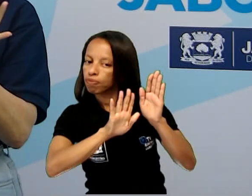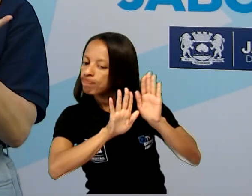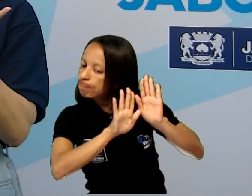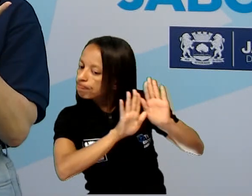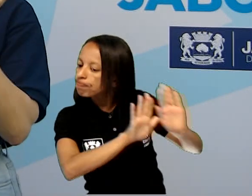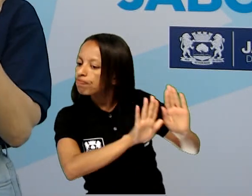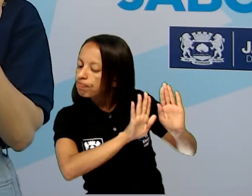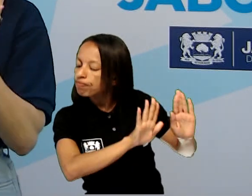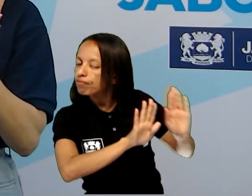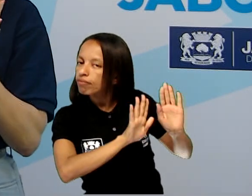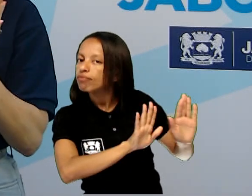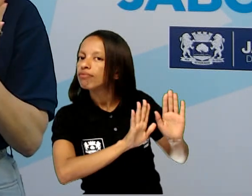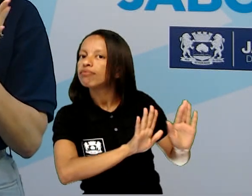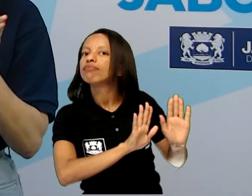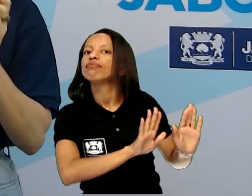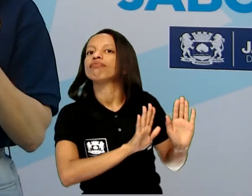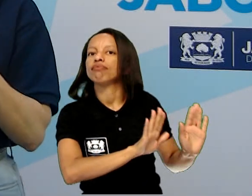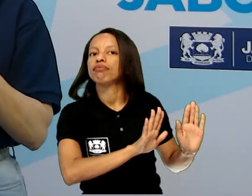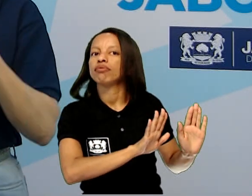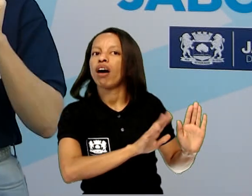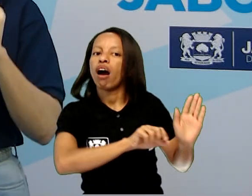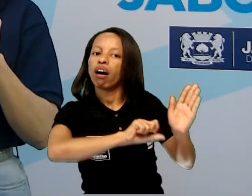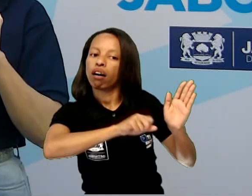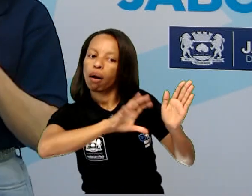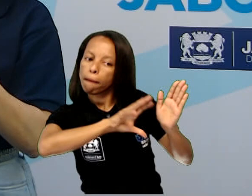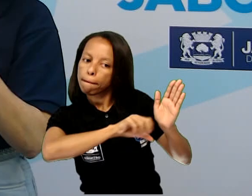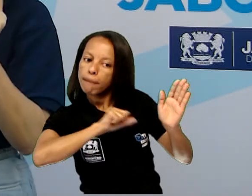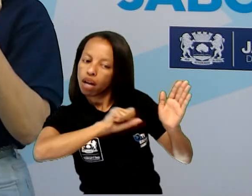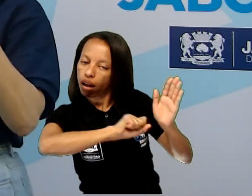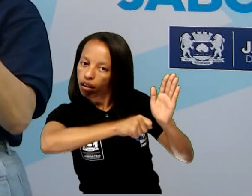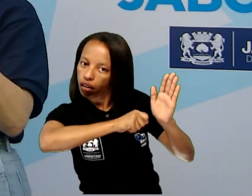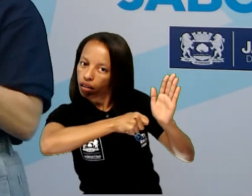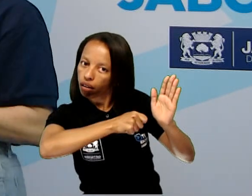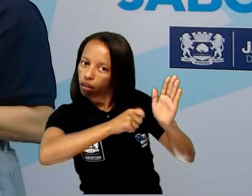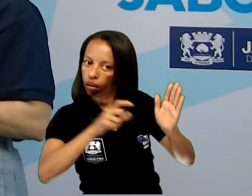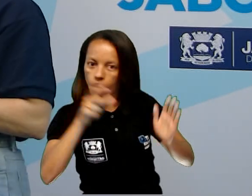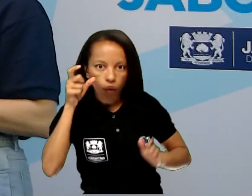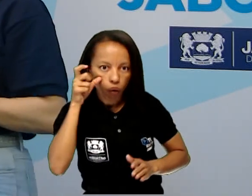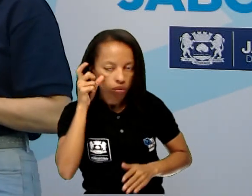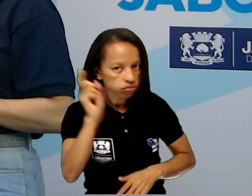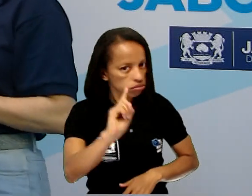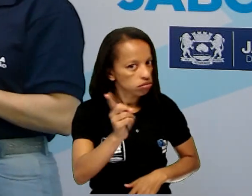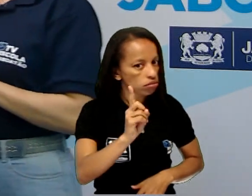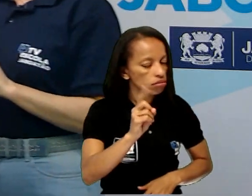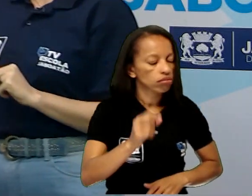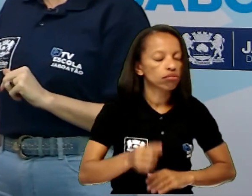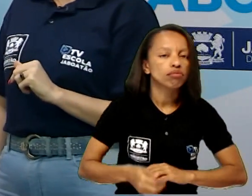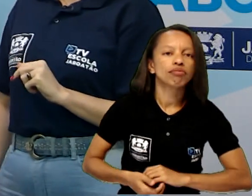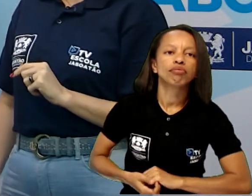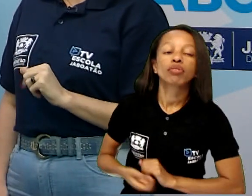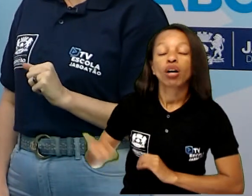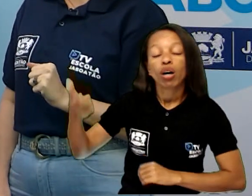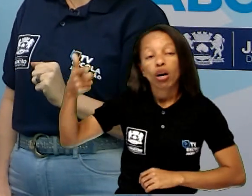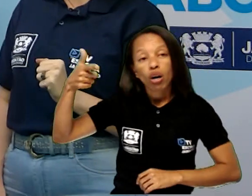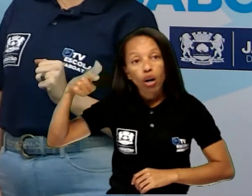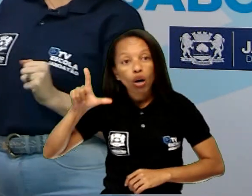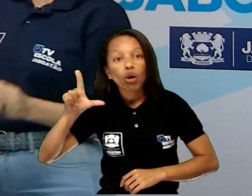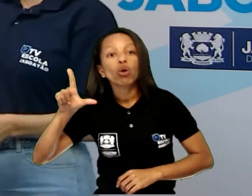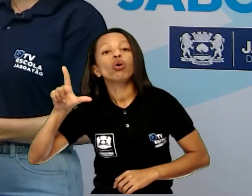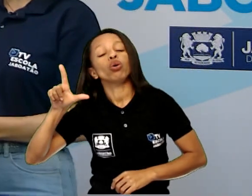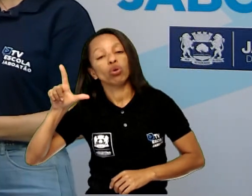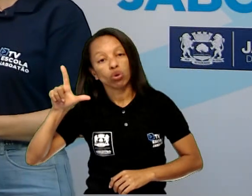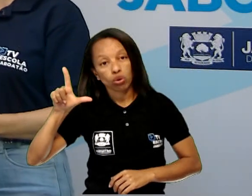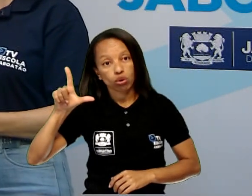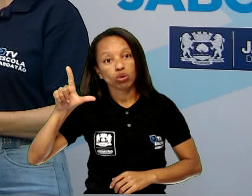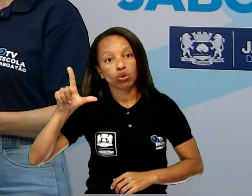tá lá, deixa ela lá paradinha, tá? Não mexe, não dá uma de curioso, não. Outra situação que você pode